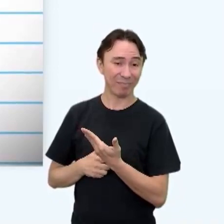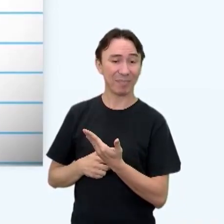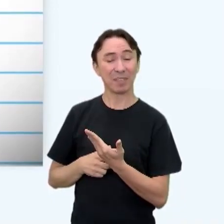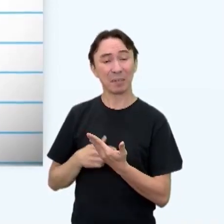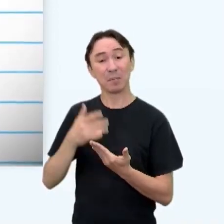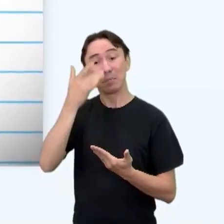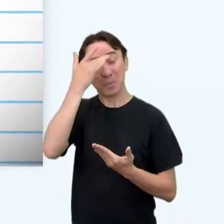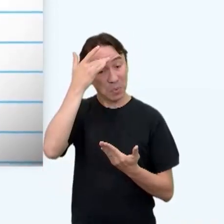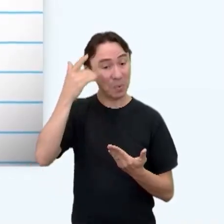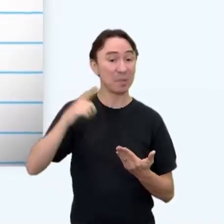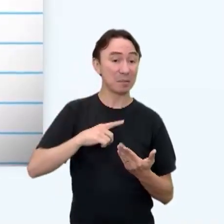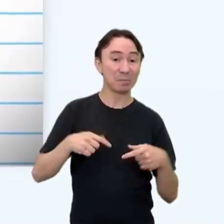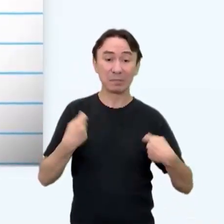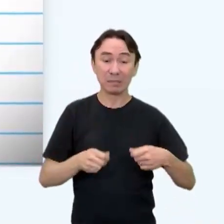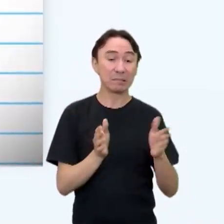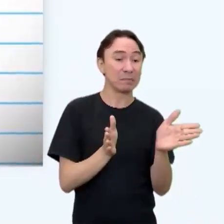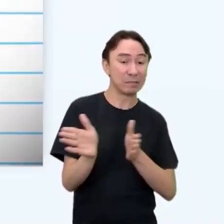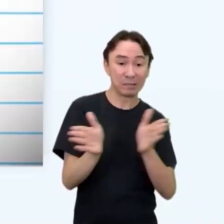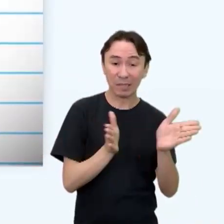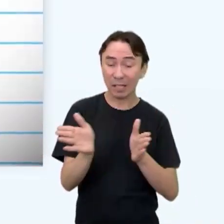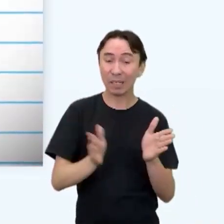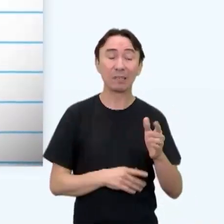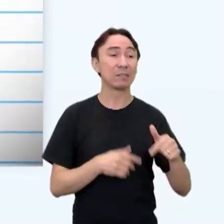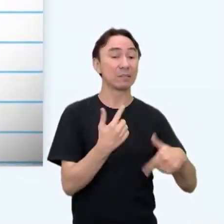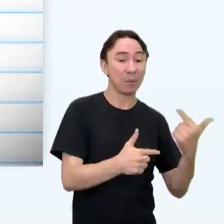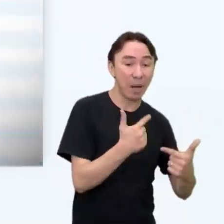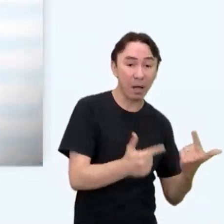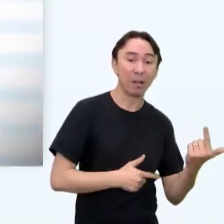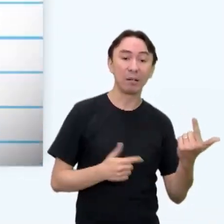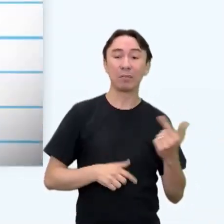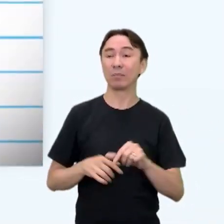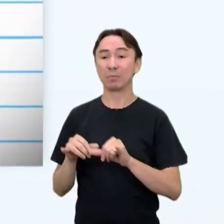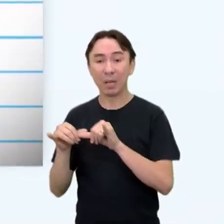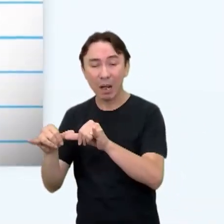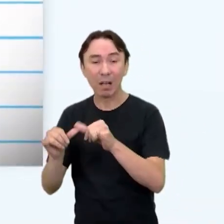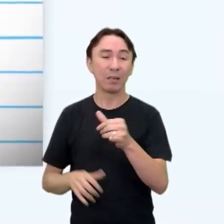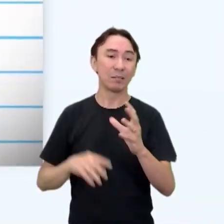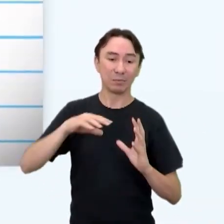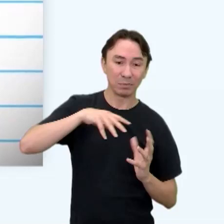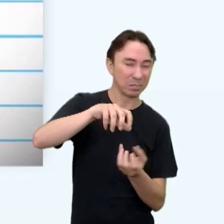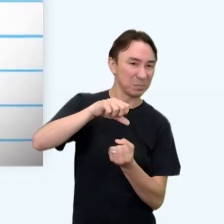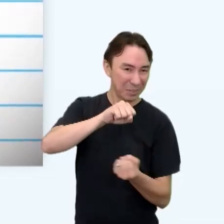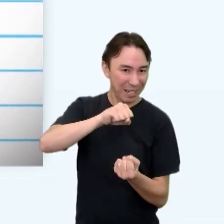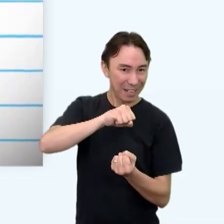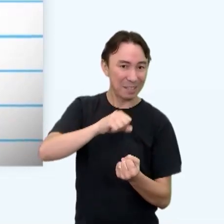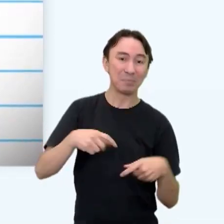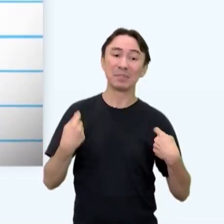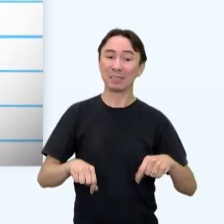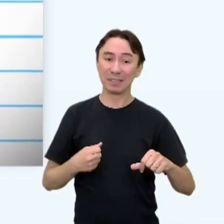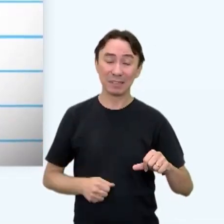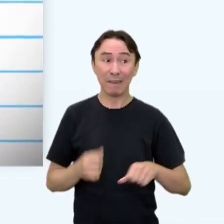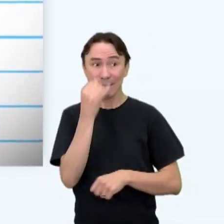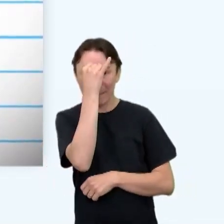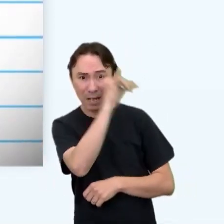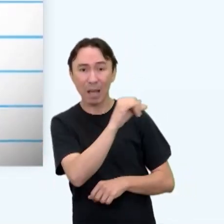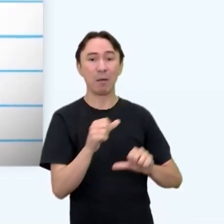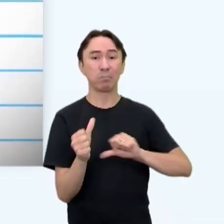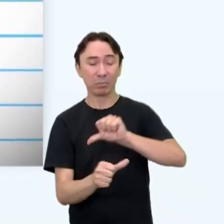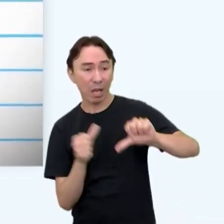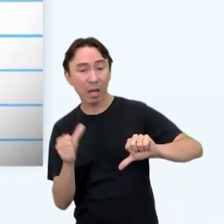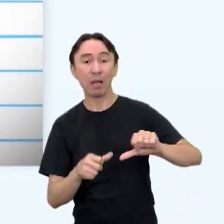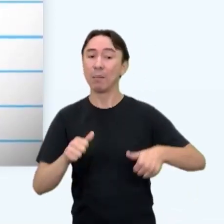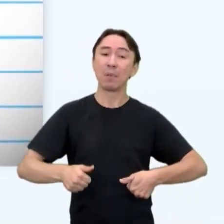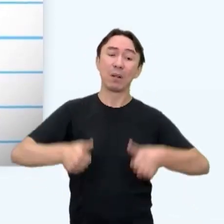aos bens, serviços, mercados e trabalhos de forma sustentável, é necessário evitar, mudar e melhorar. Ou seja,